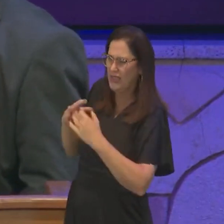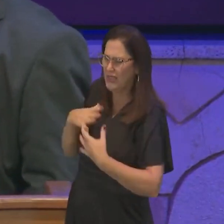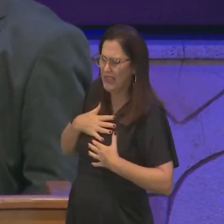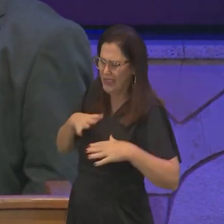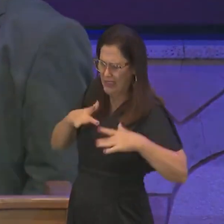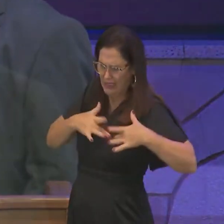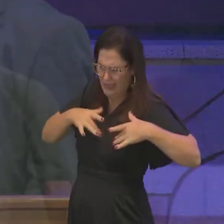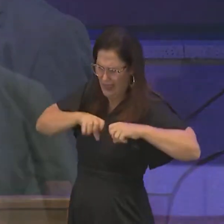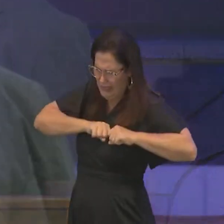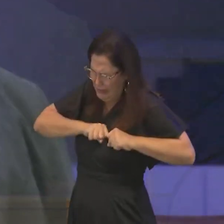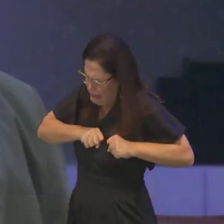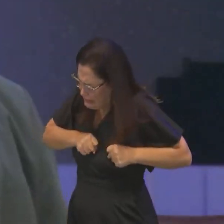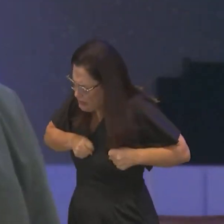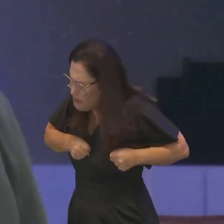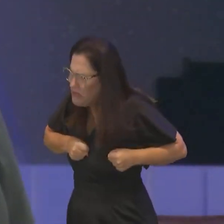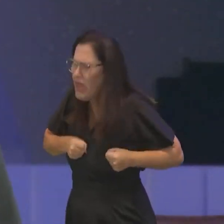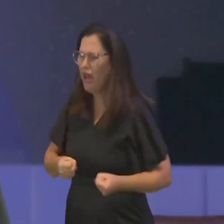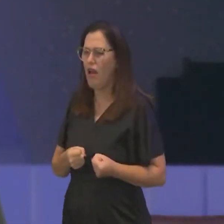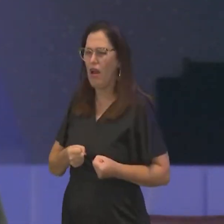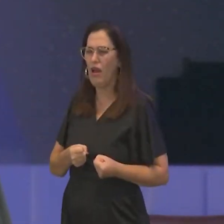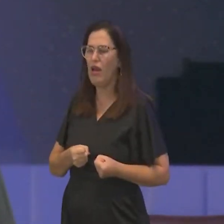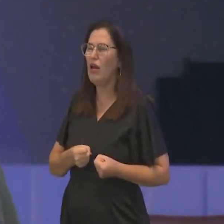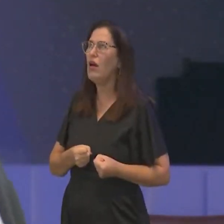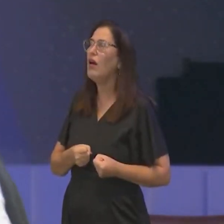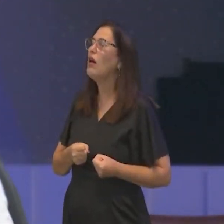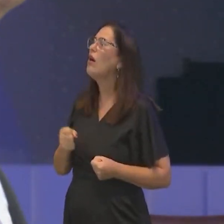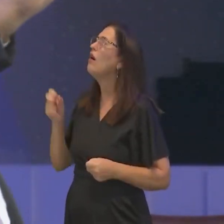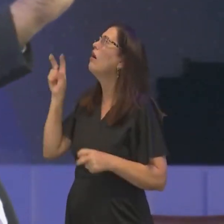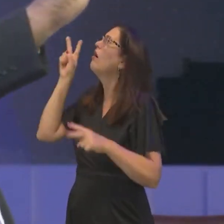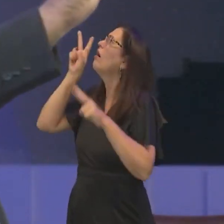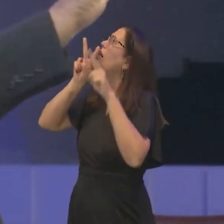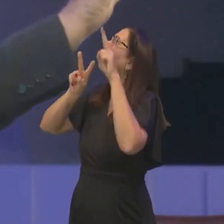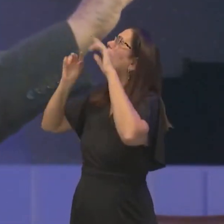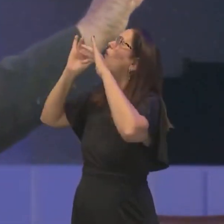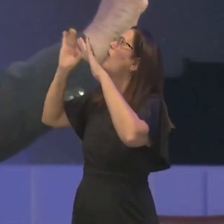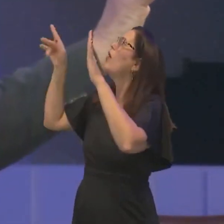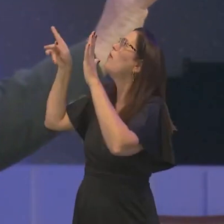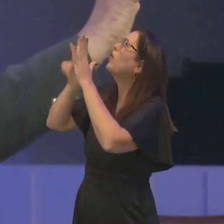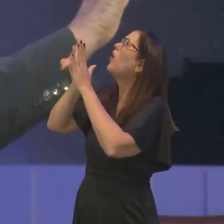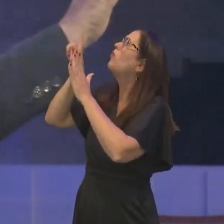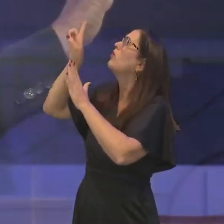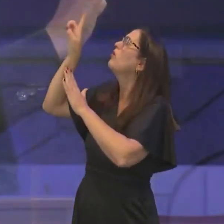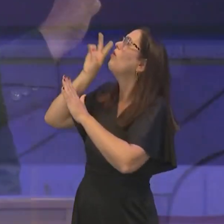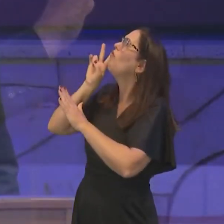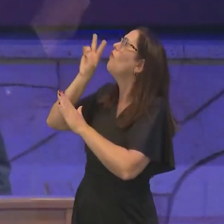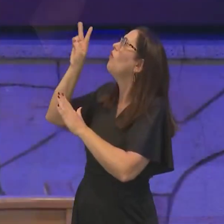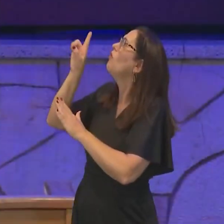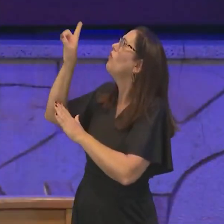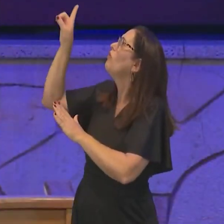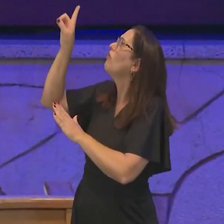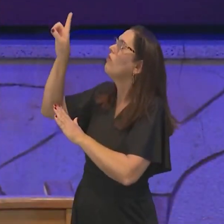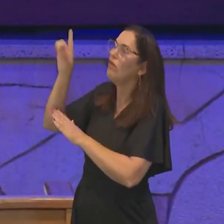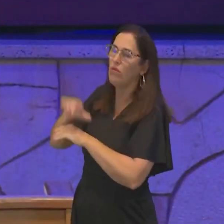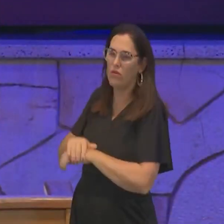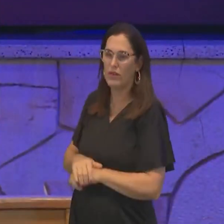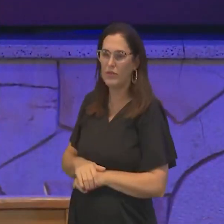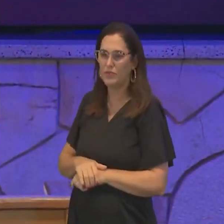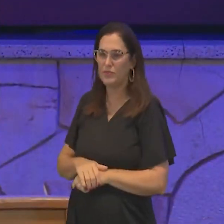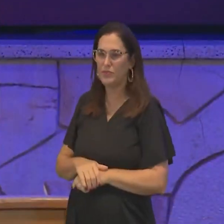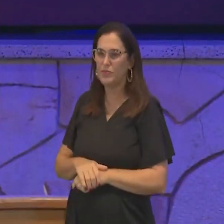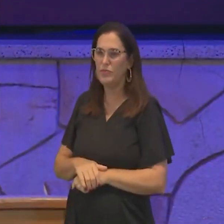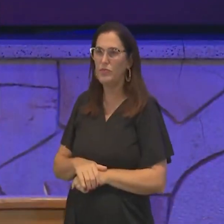queridos, quebrado, ele teve uma visão de Deus. Ele teve uma visão de Deus. Nos